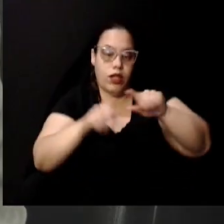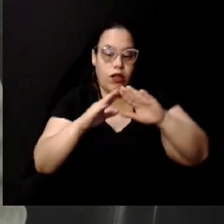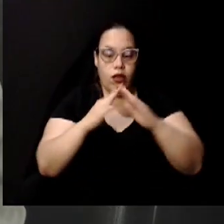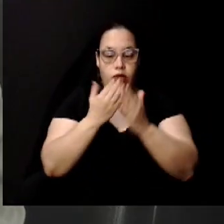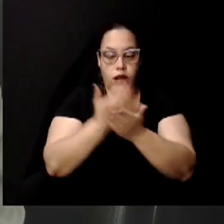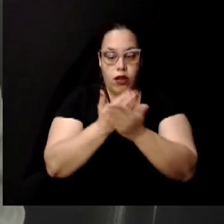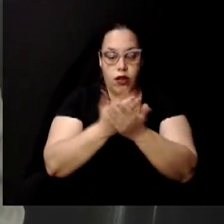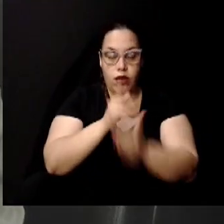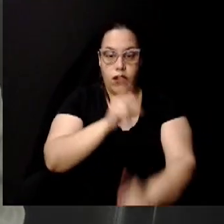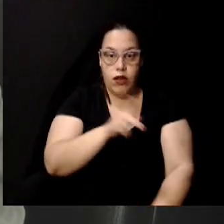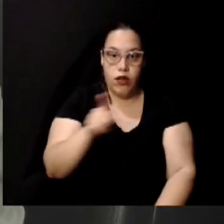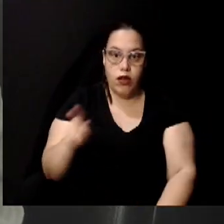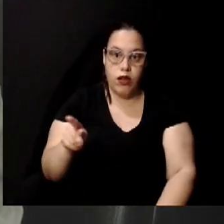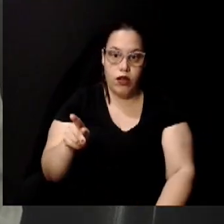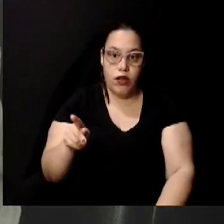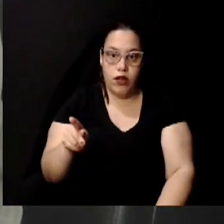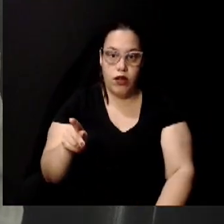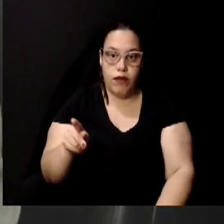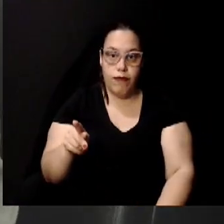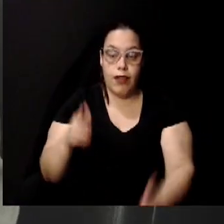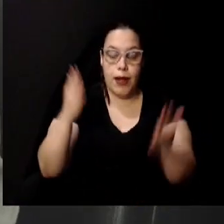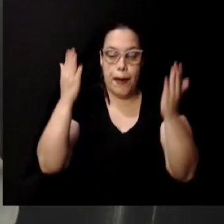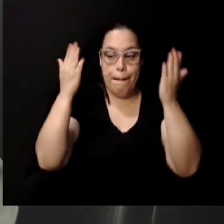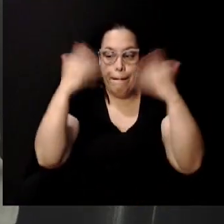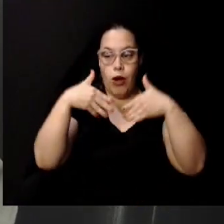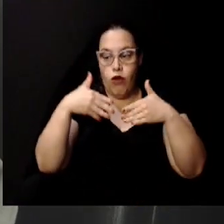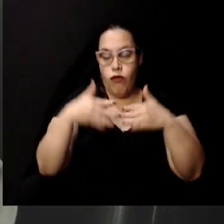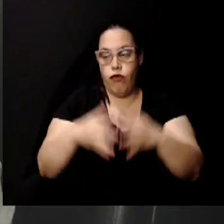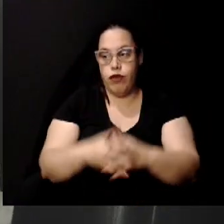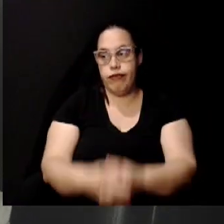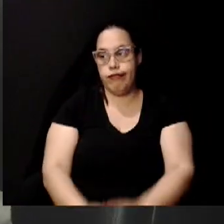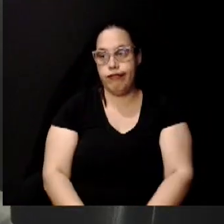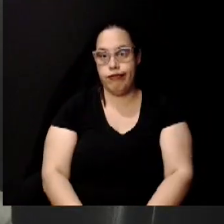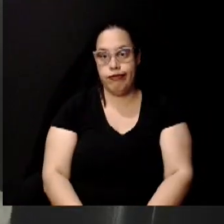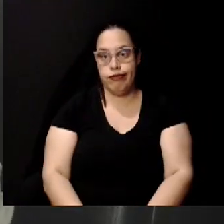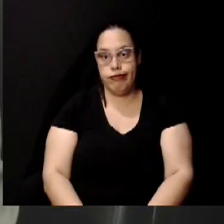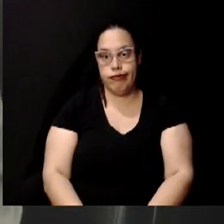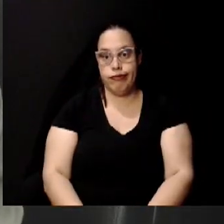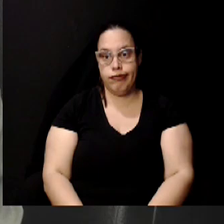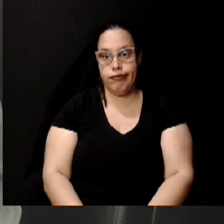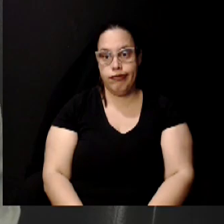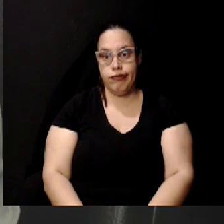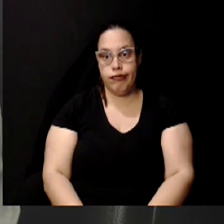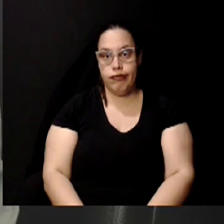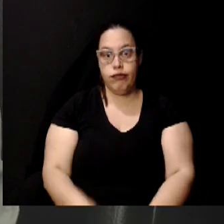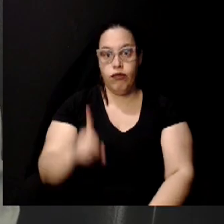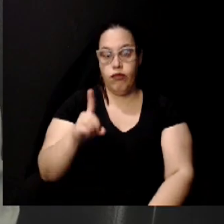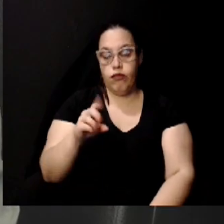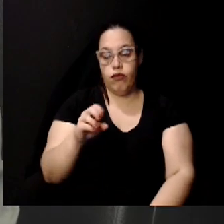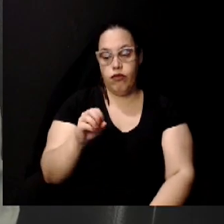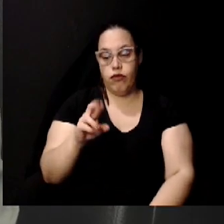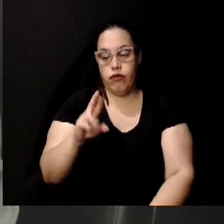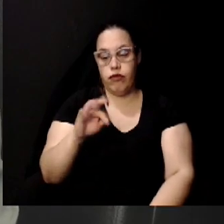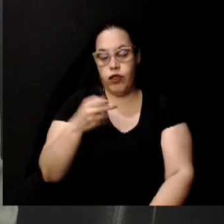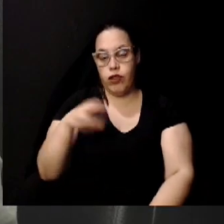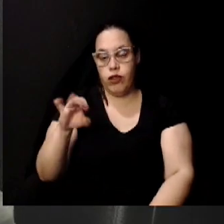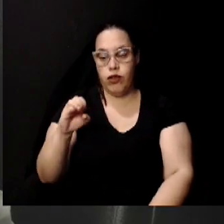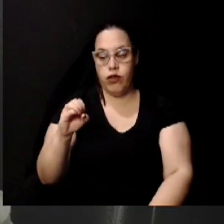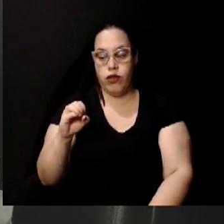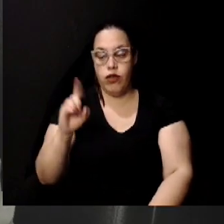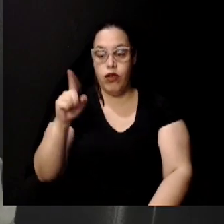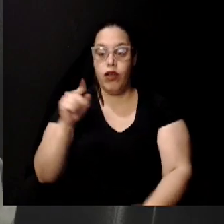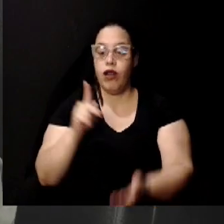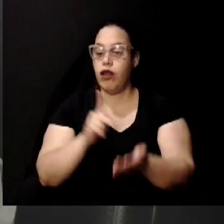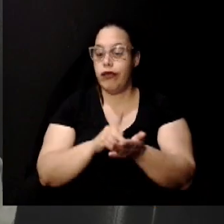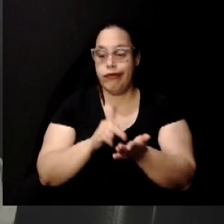colocado em xeque. Então, essa ideia de que o professor faz doutrinação, isso, na verdade, aqui